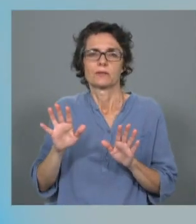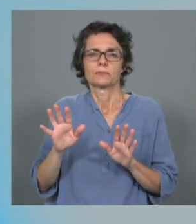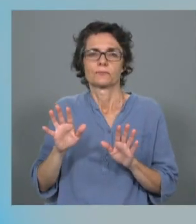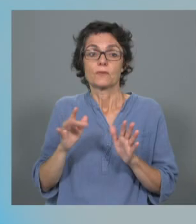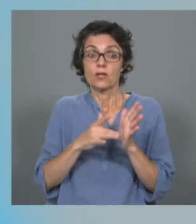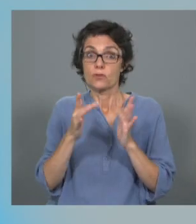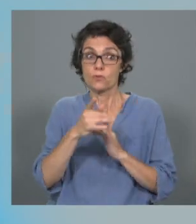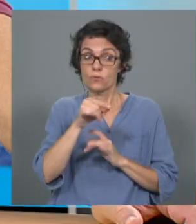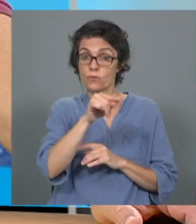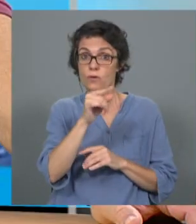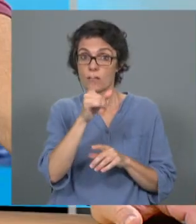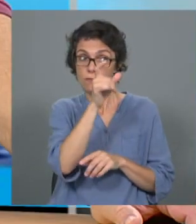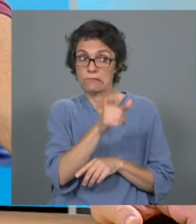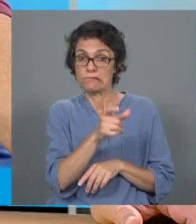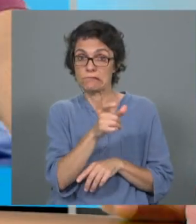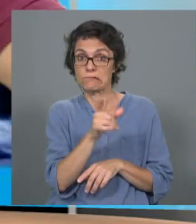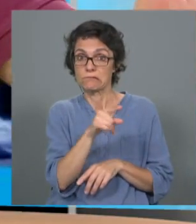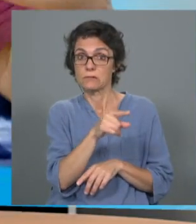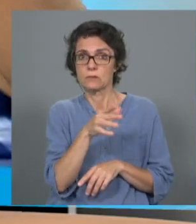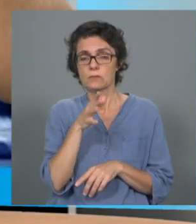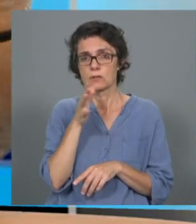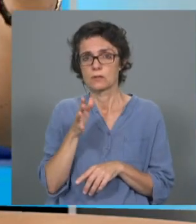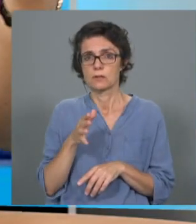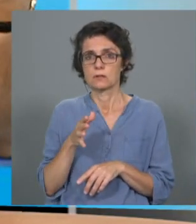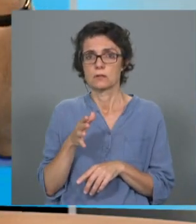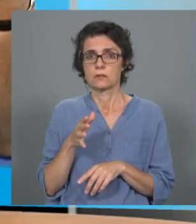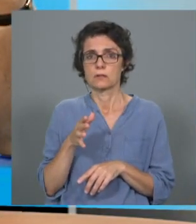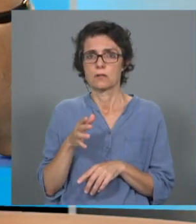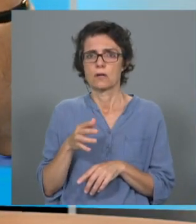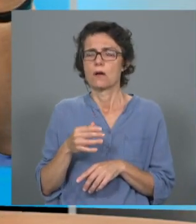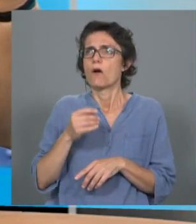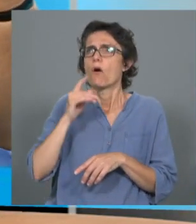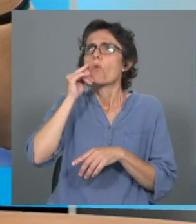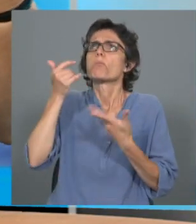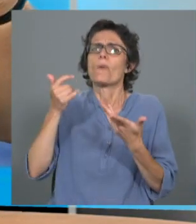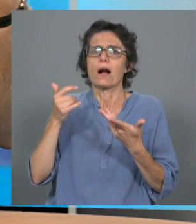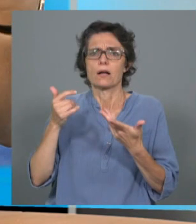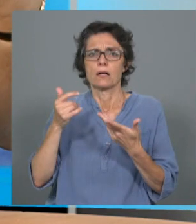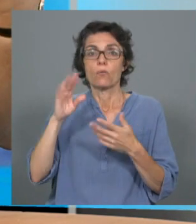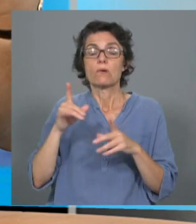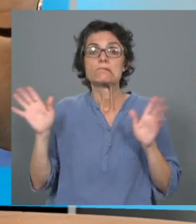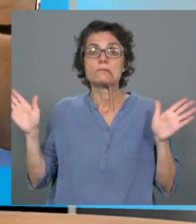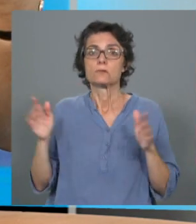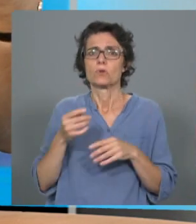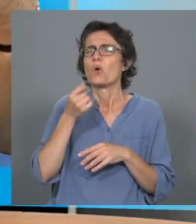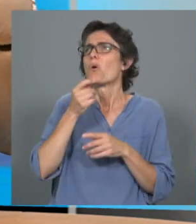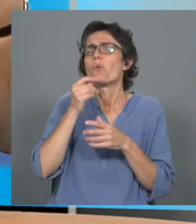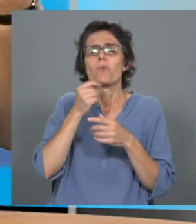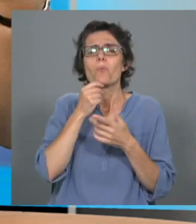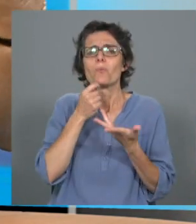Jesus também disse, Pai, se é possível, afasta de mim este cálice. Contudo, Pai, nas tuas mãos entrego o meu